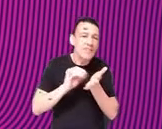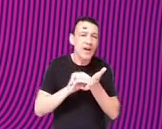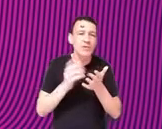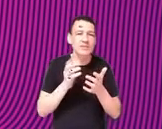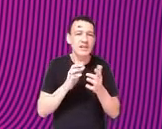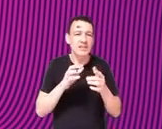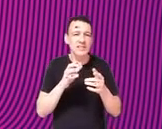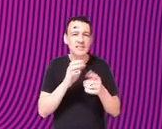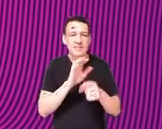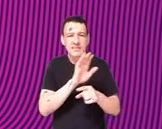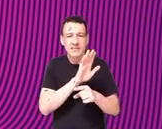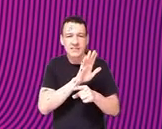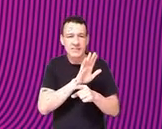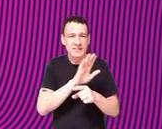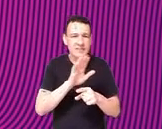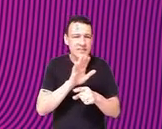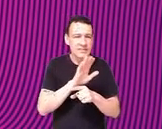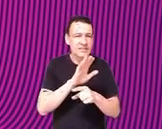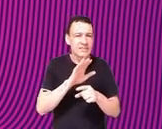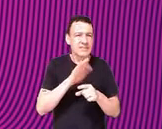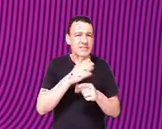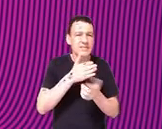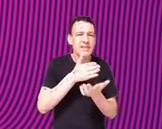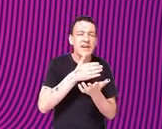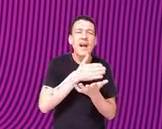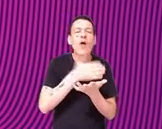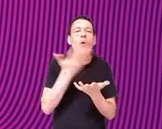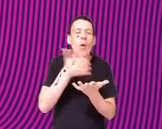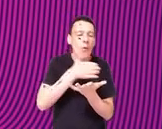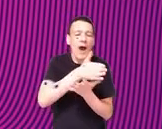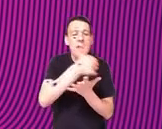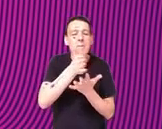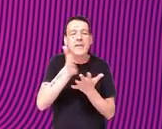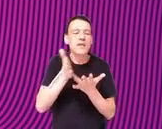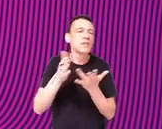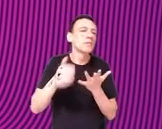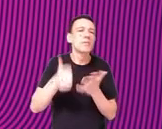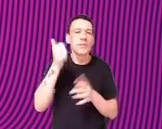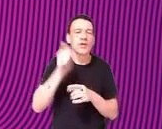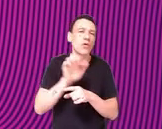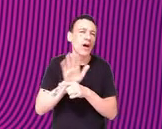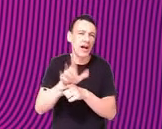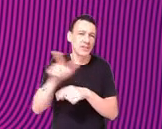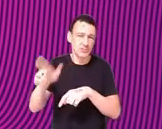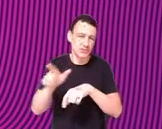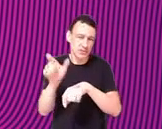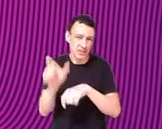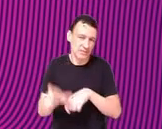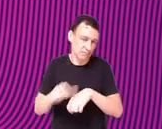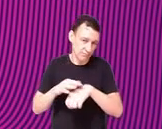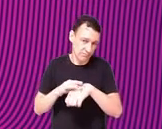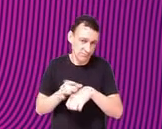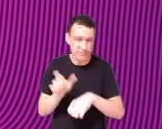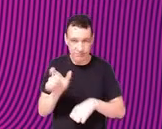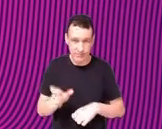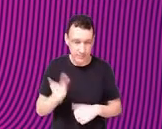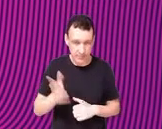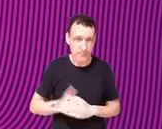uma via ideal para os cuidados dos pacientes, para o chamado patient